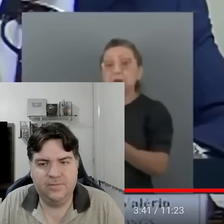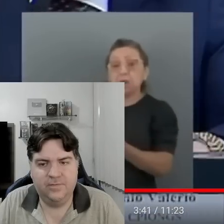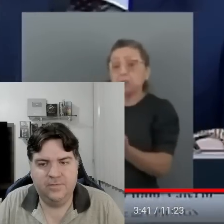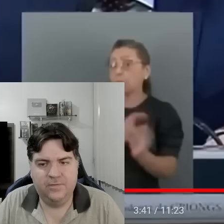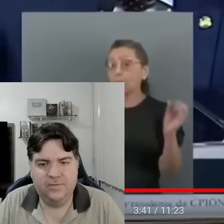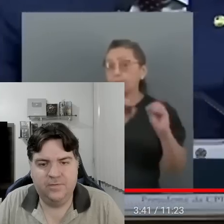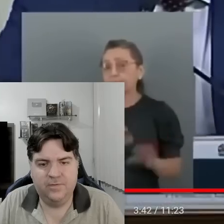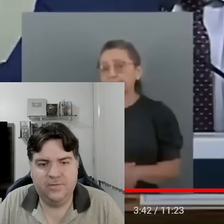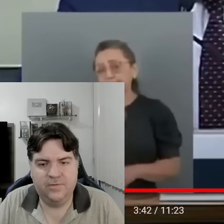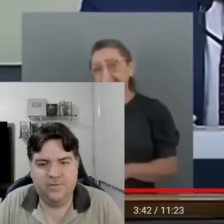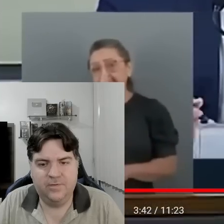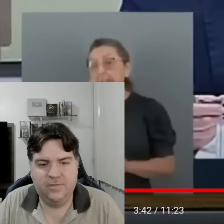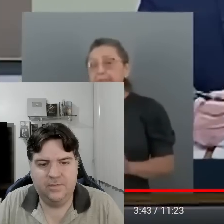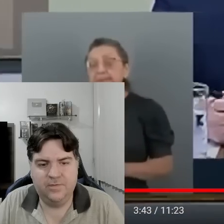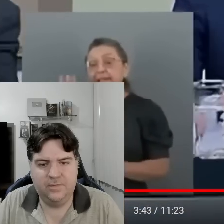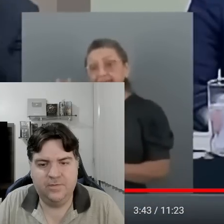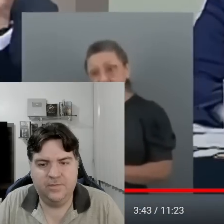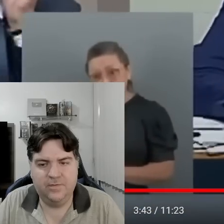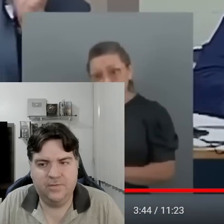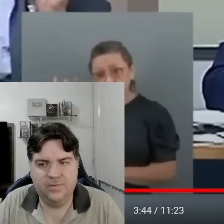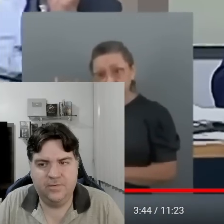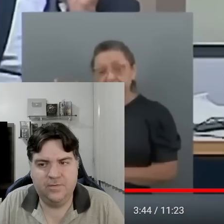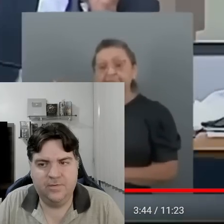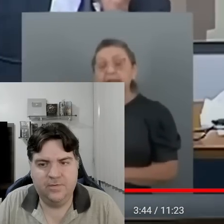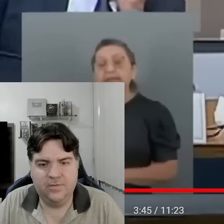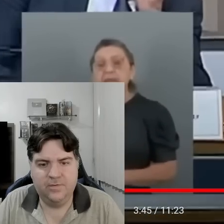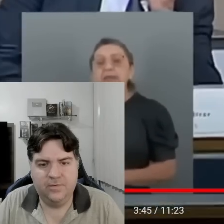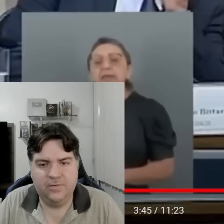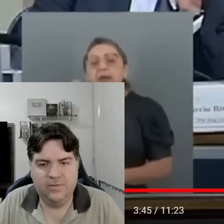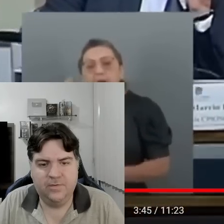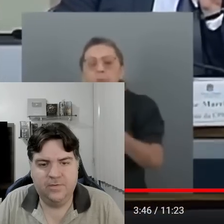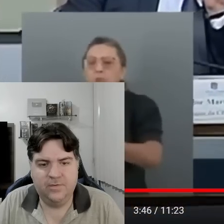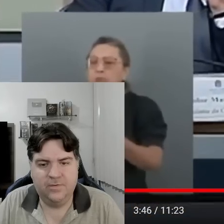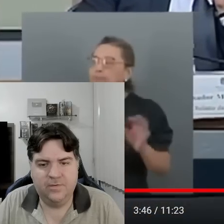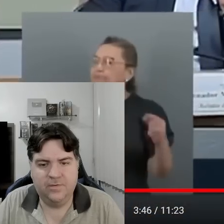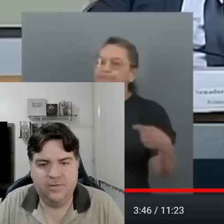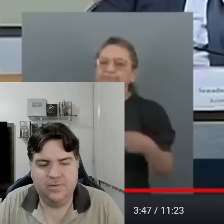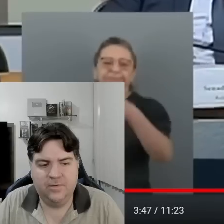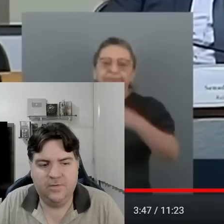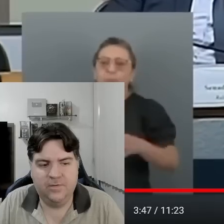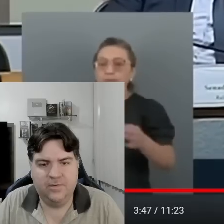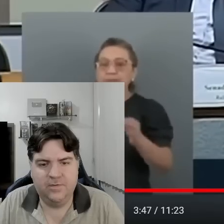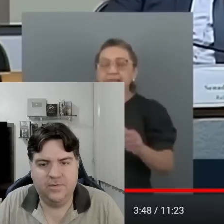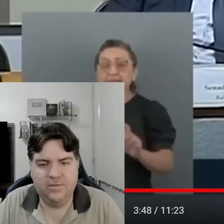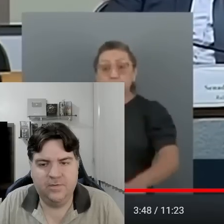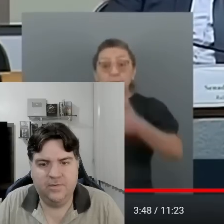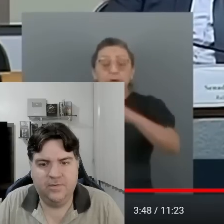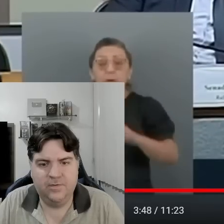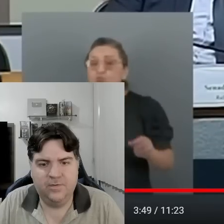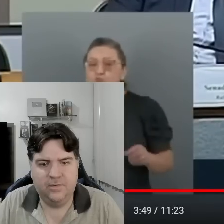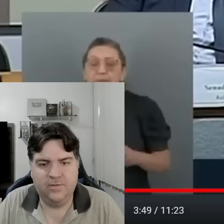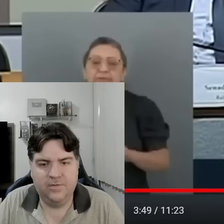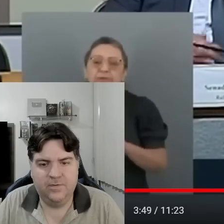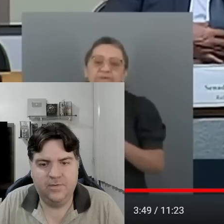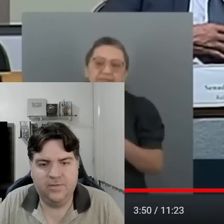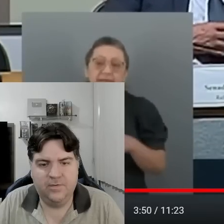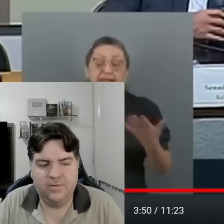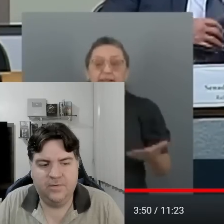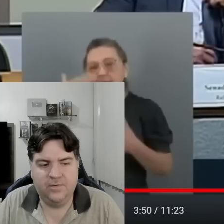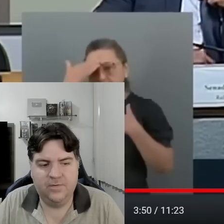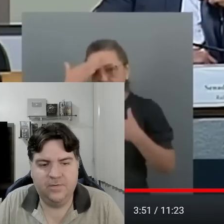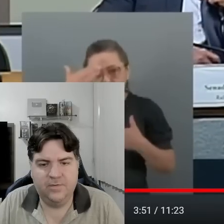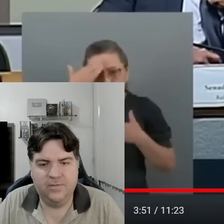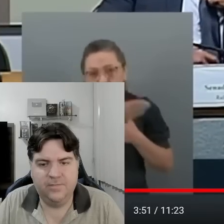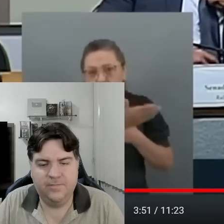diz. Só que a ciência diz que tem determinadas coisas que não pode chegar ao ponto de não retorno, porque não teríamos mais o que fazer. Então eu